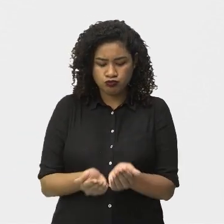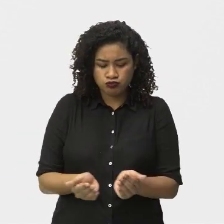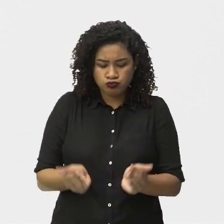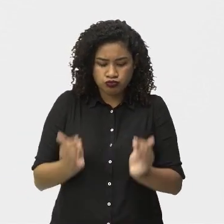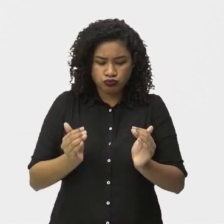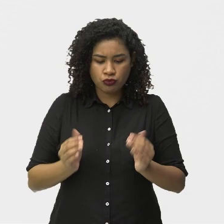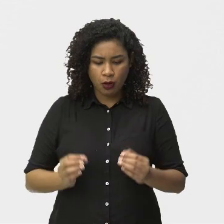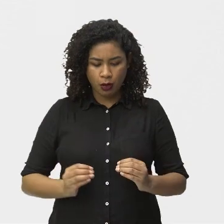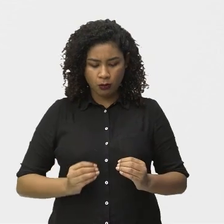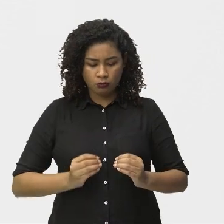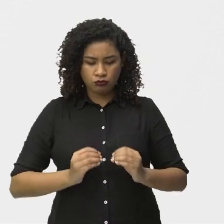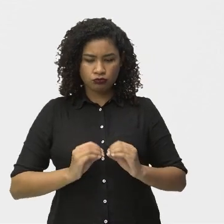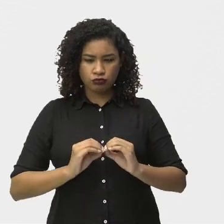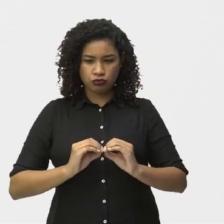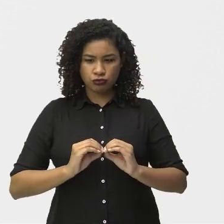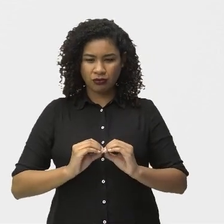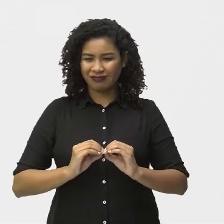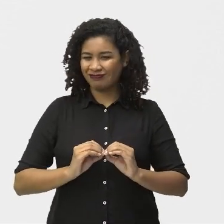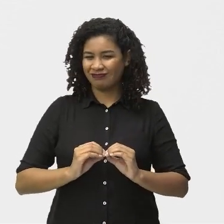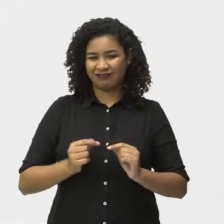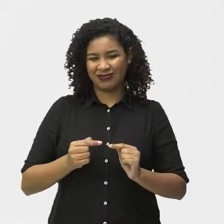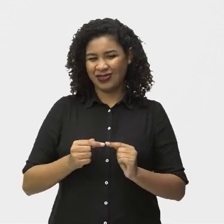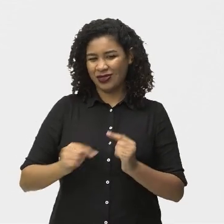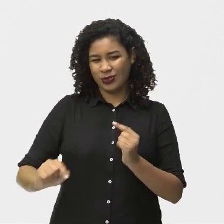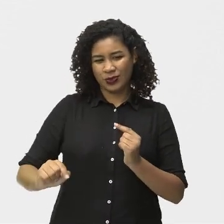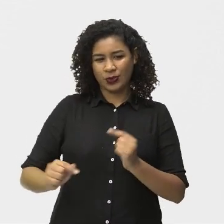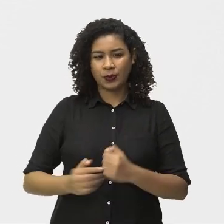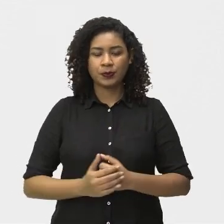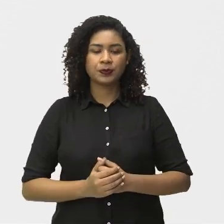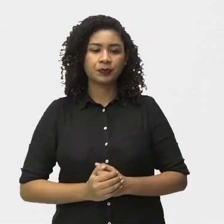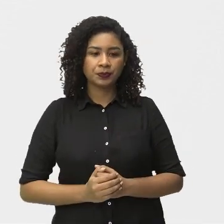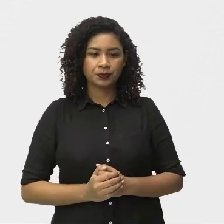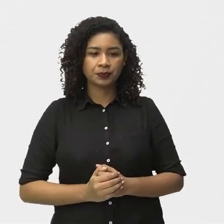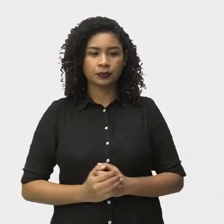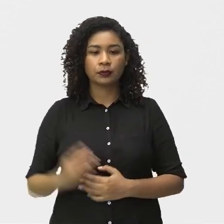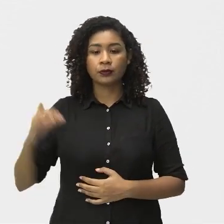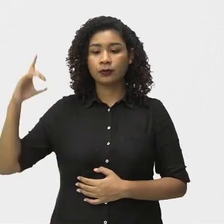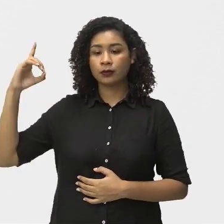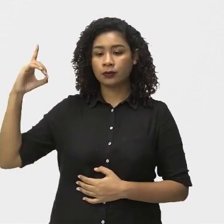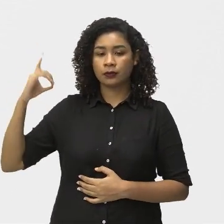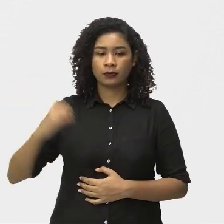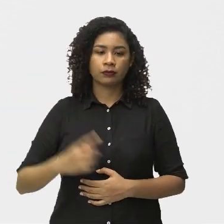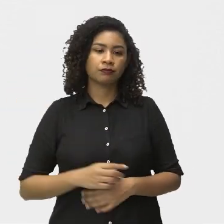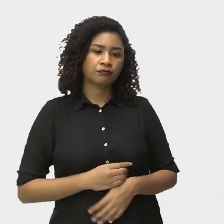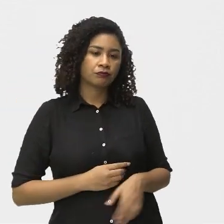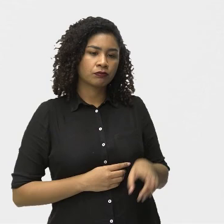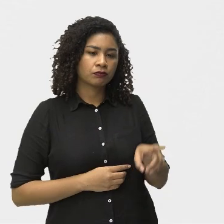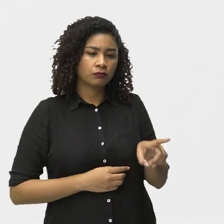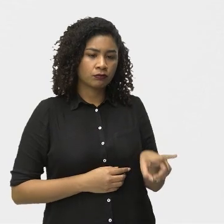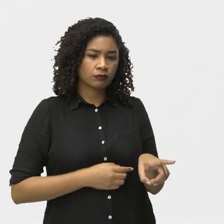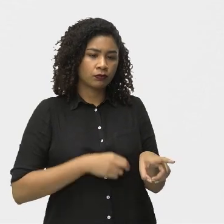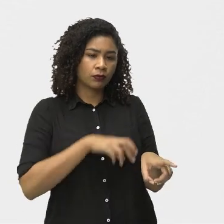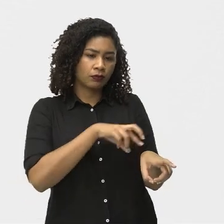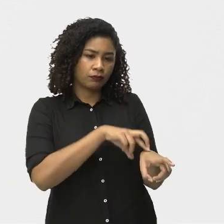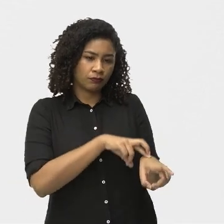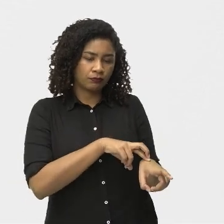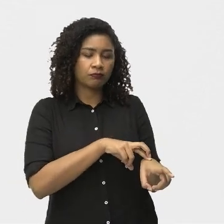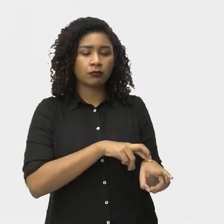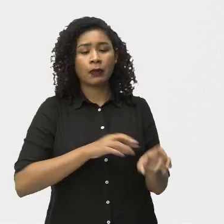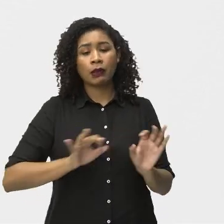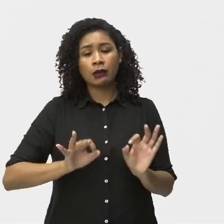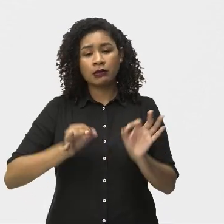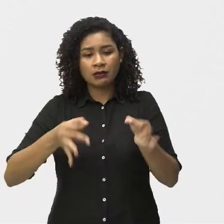somente aquela bolsa que vai abrigar ali o testículo. Na letra D, próstata, tá certo, mas a bexiga não. A bexiga ela